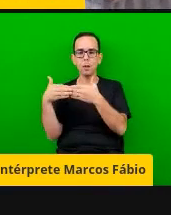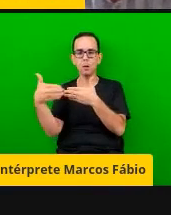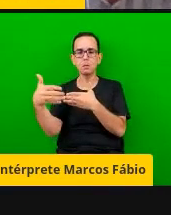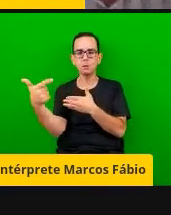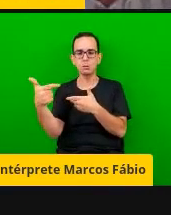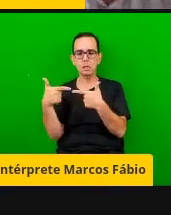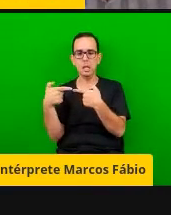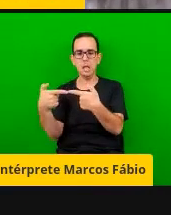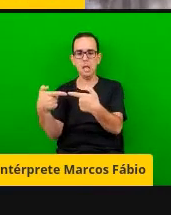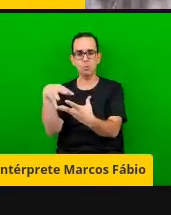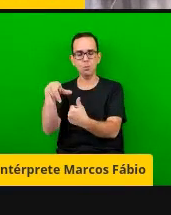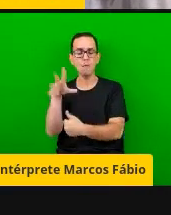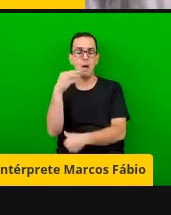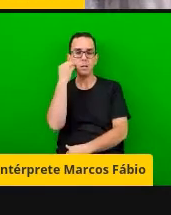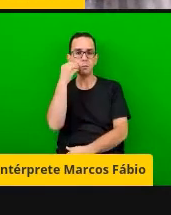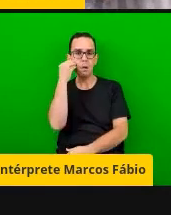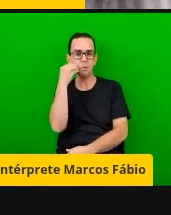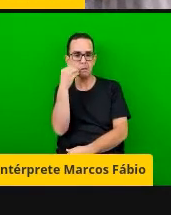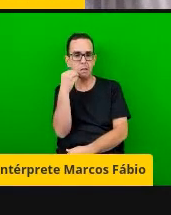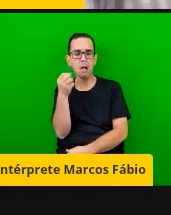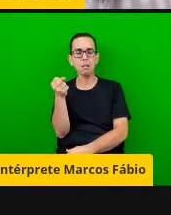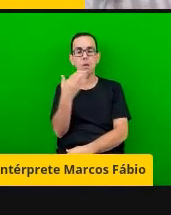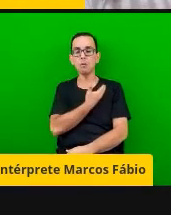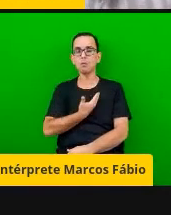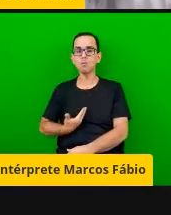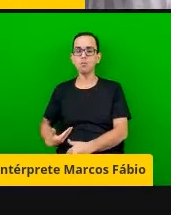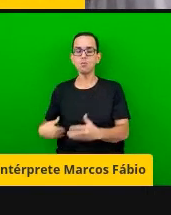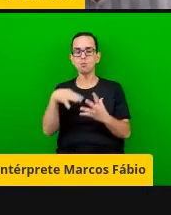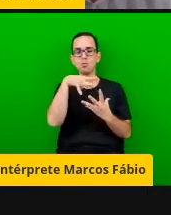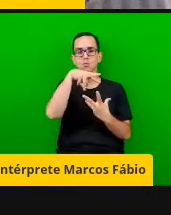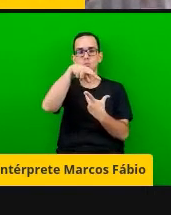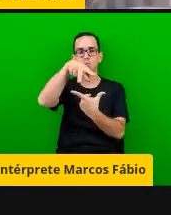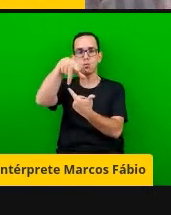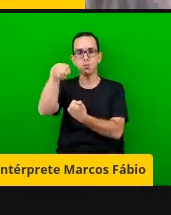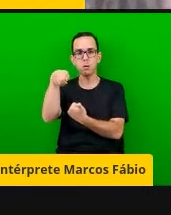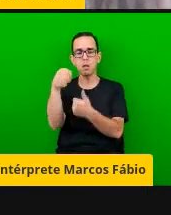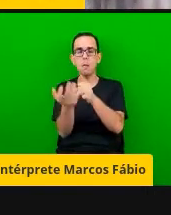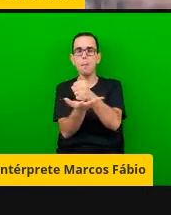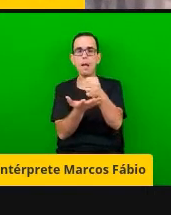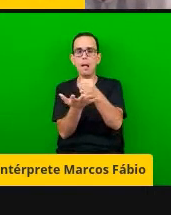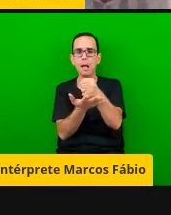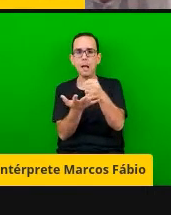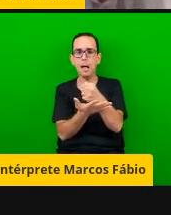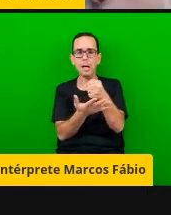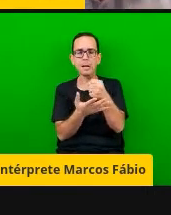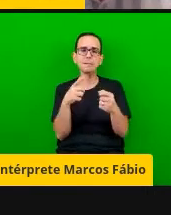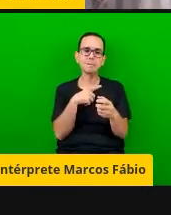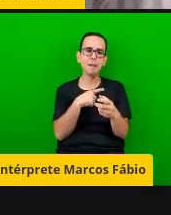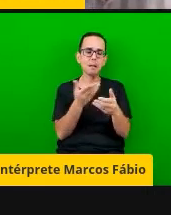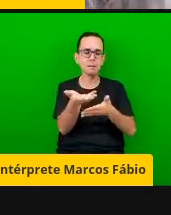vai experimentar, então, uma governança mundial baseada em regimes